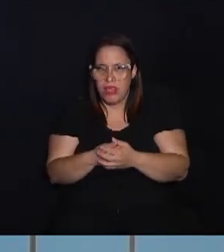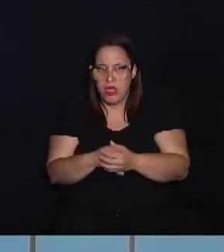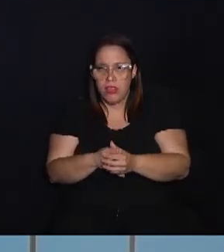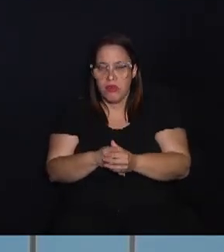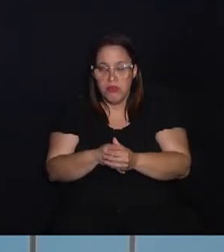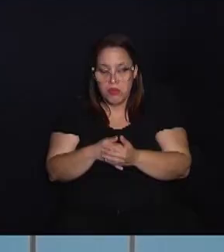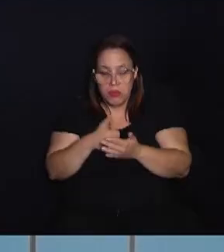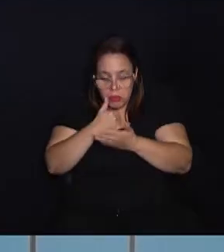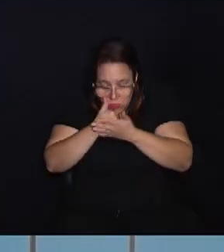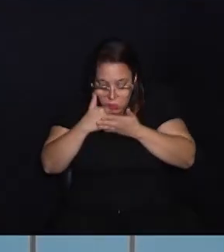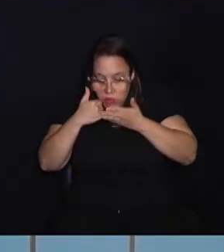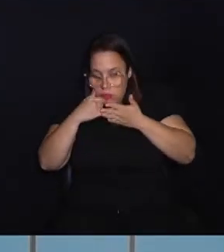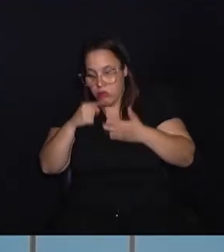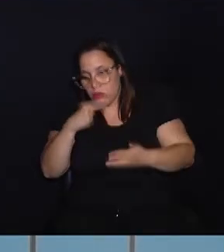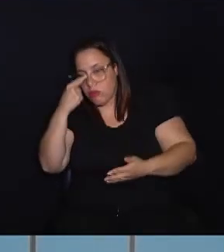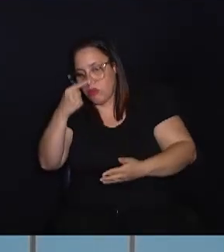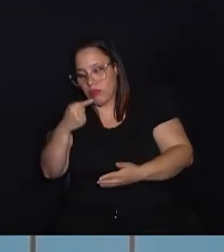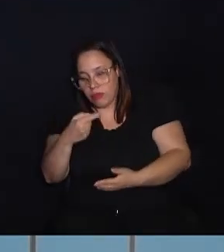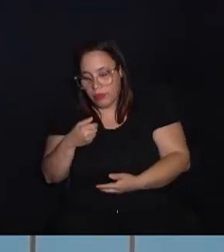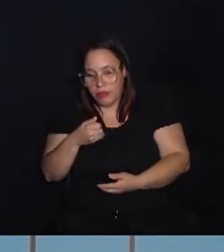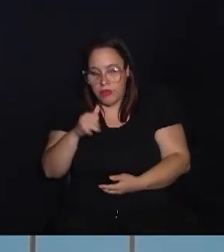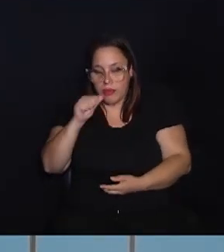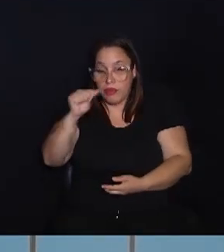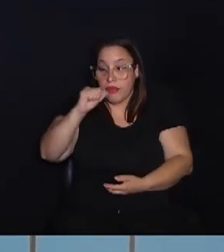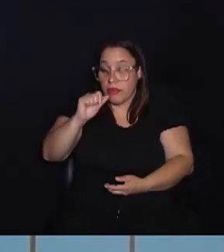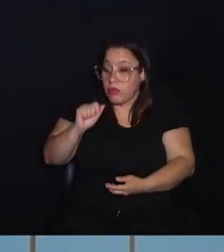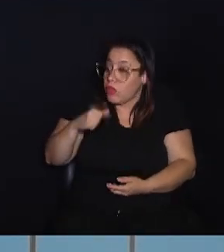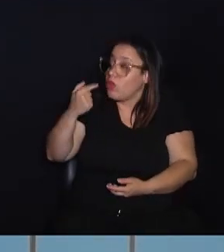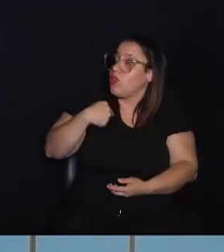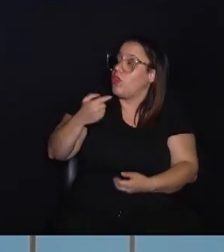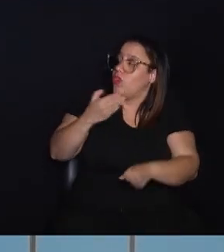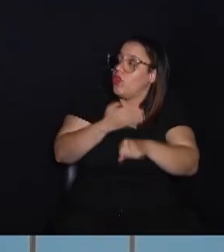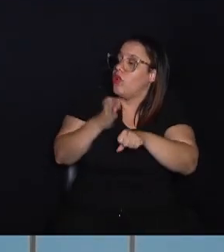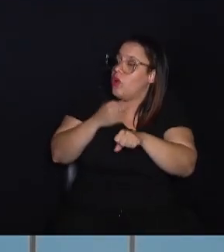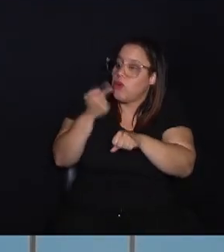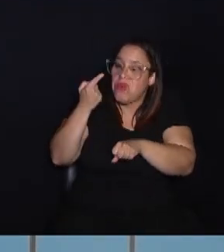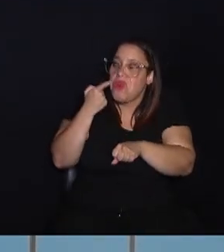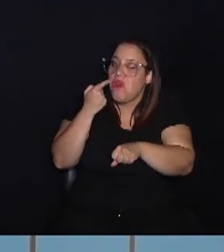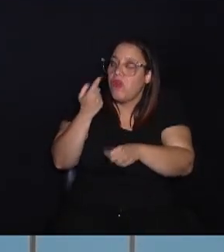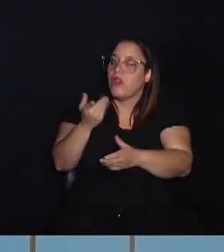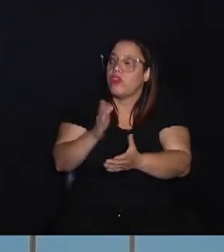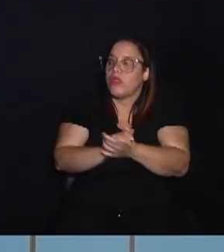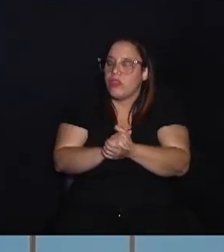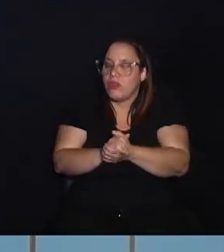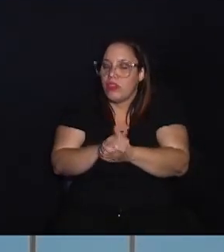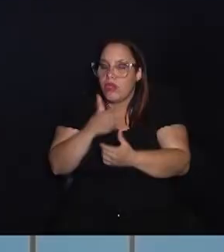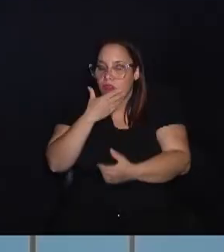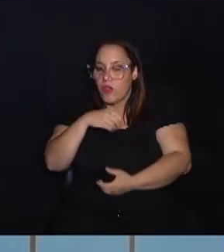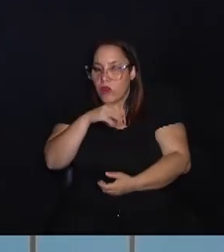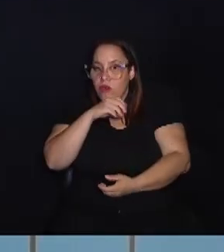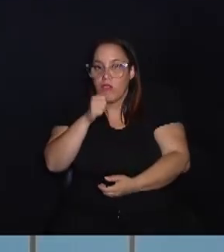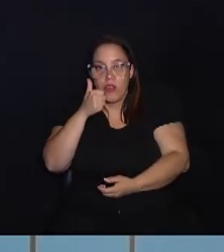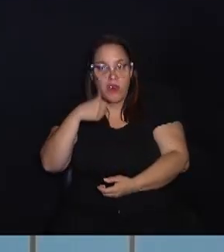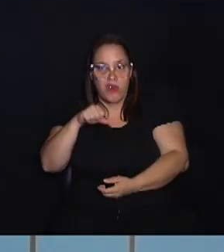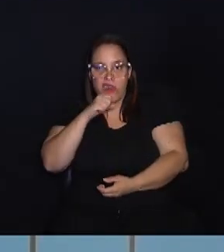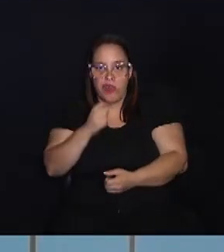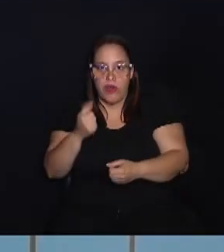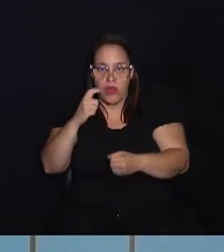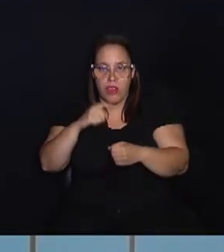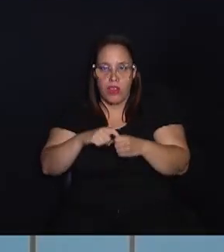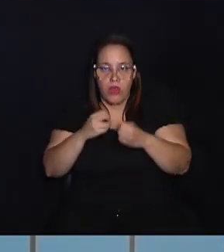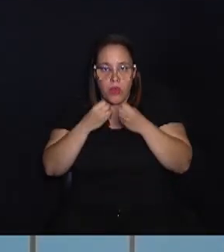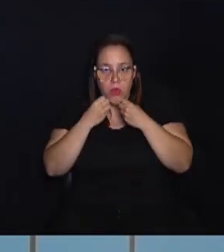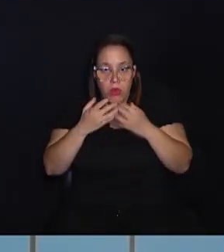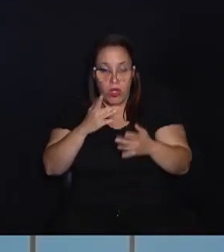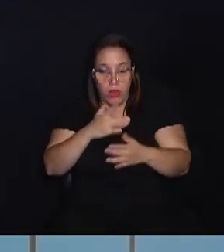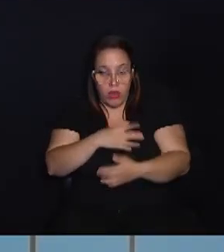drogas. Porque o que eu vejo na prática é o seguinte, os pais, volto a falar, eles querem o bem dos